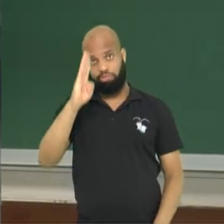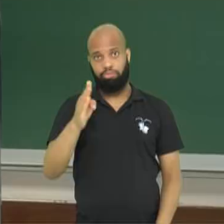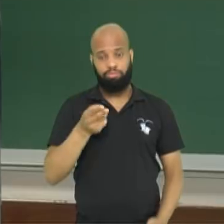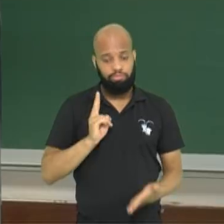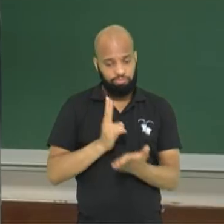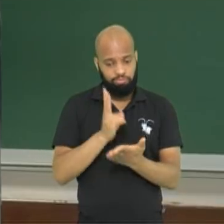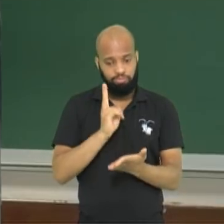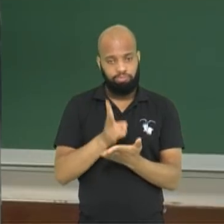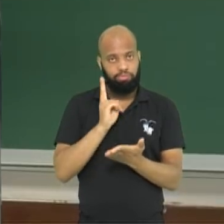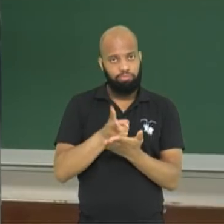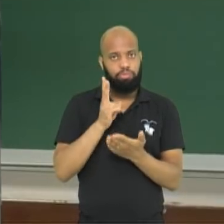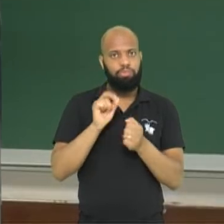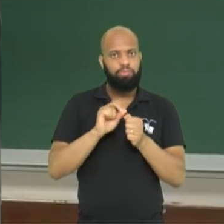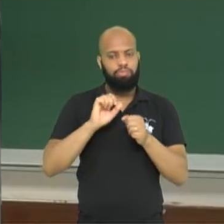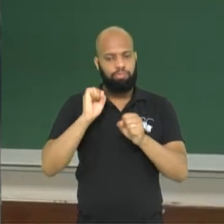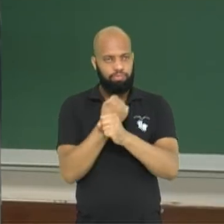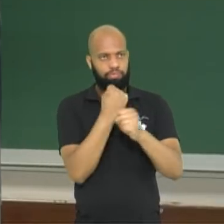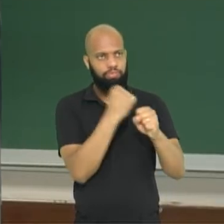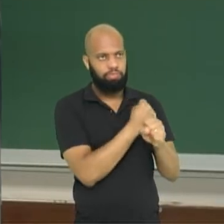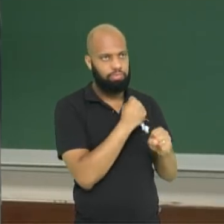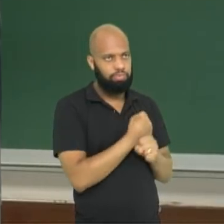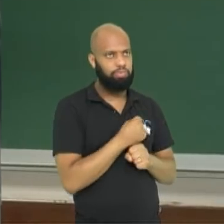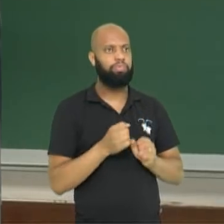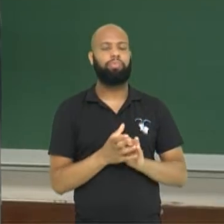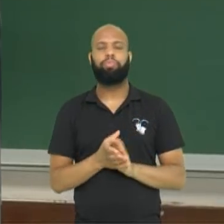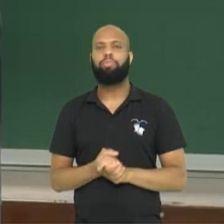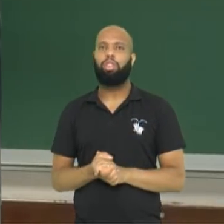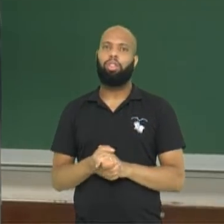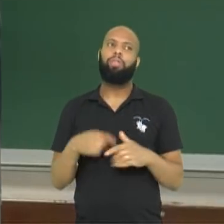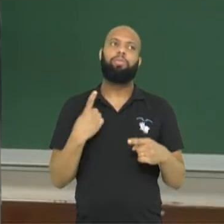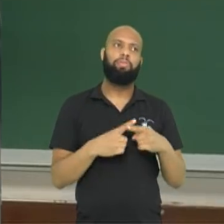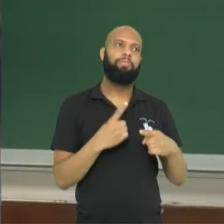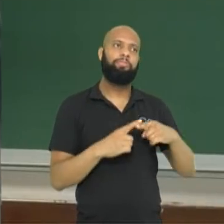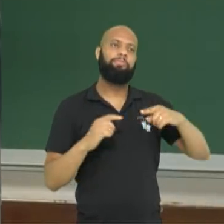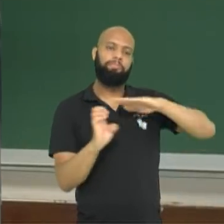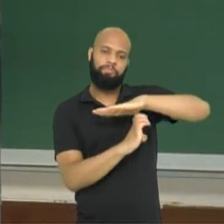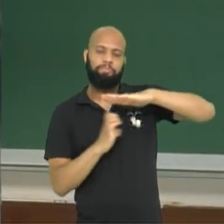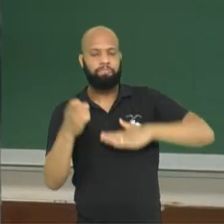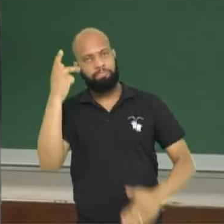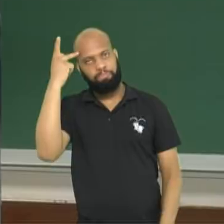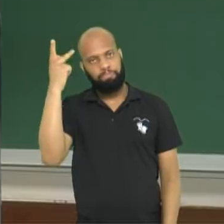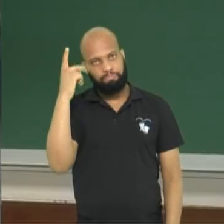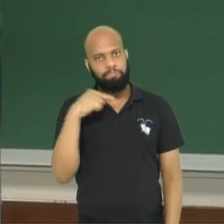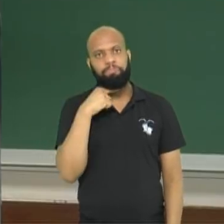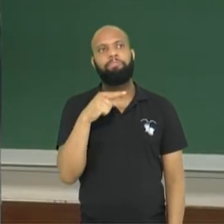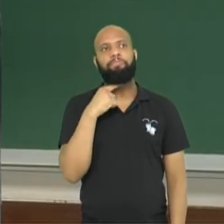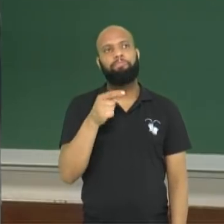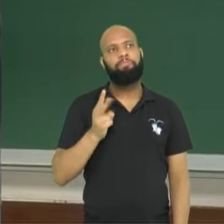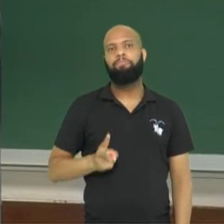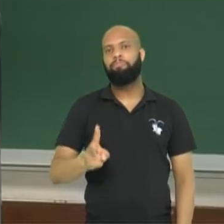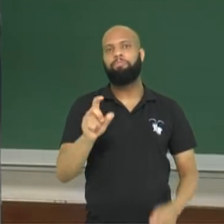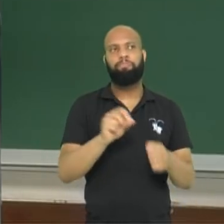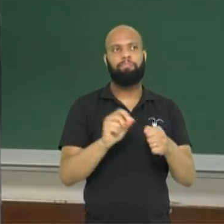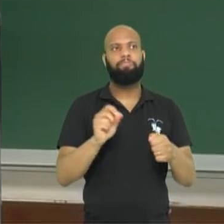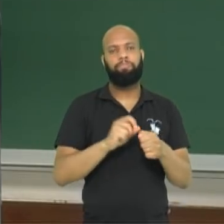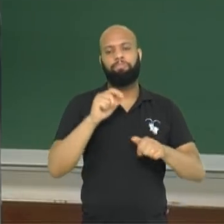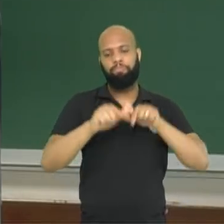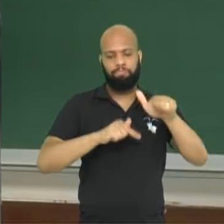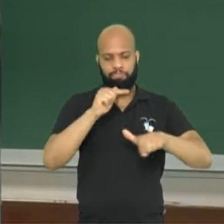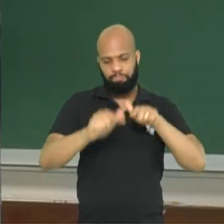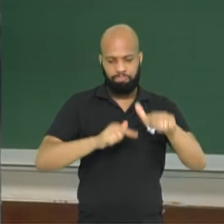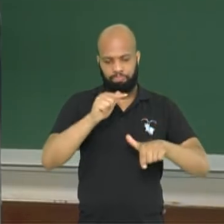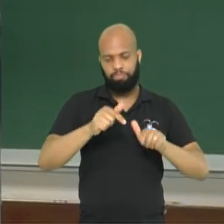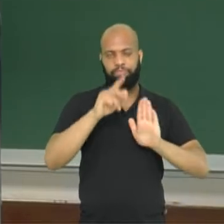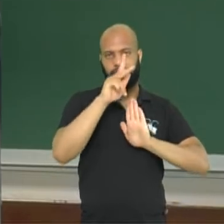a conclusão das obras. Né? Repito, a Companhia de Melhoramento de São Paulo, infelizmente, não conseguiu dar conta da realização